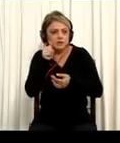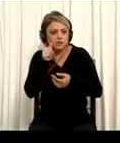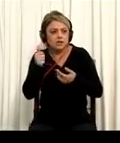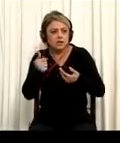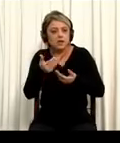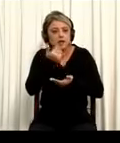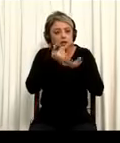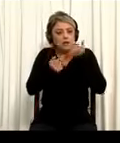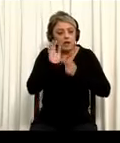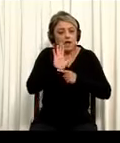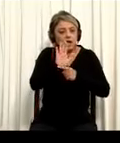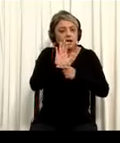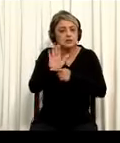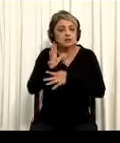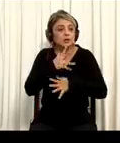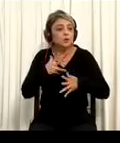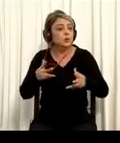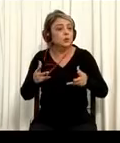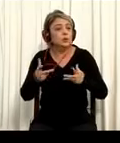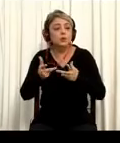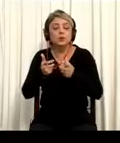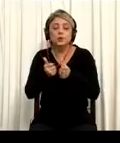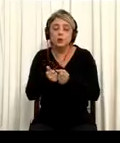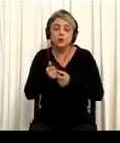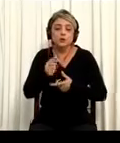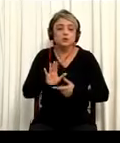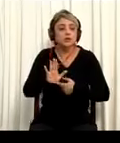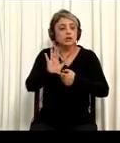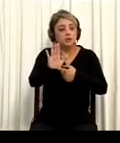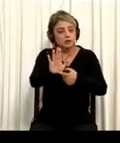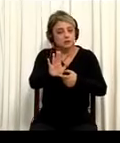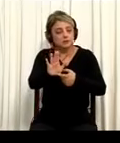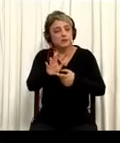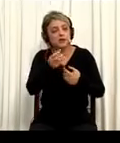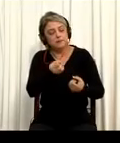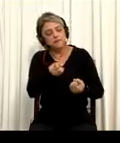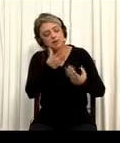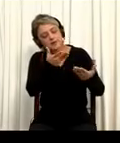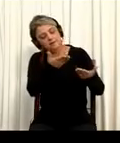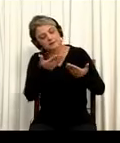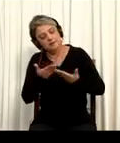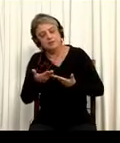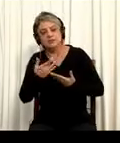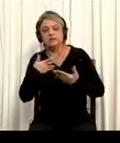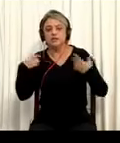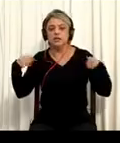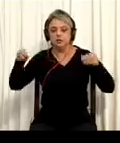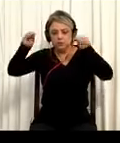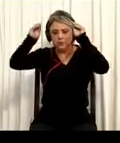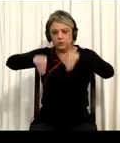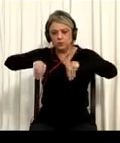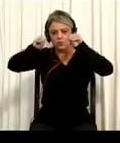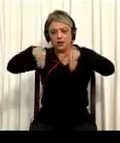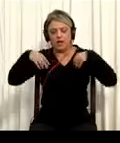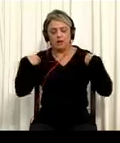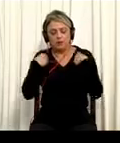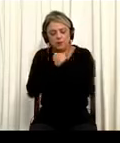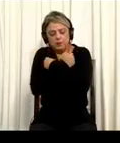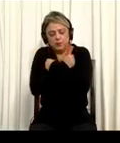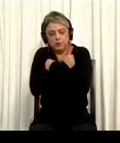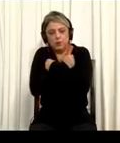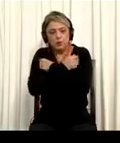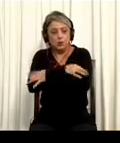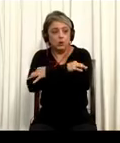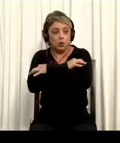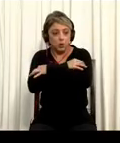cestas e estão ajudando. Então, toda forma de colaborar, ela é bem-vinda. Se você tem toalha, cobertor, roupas que